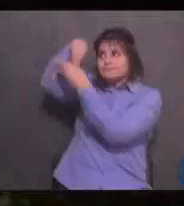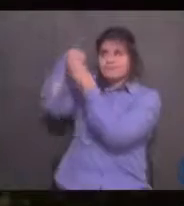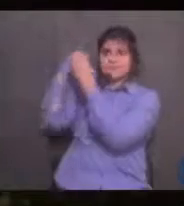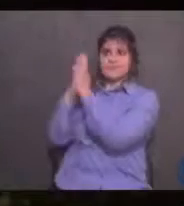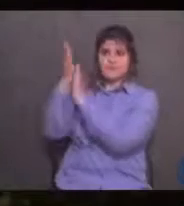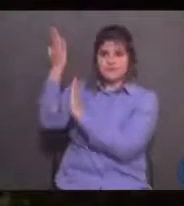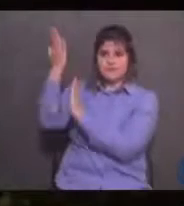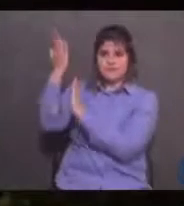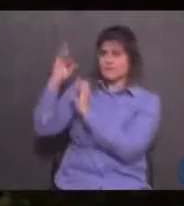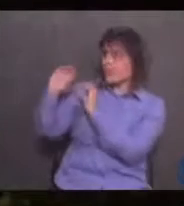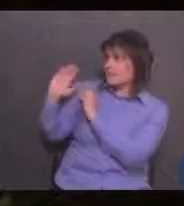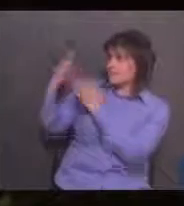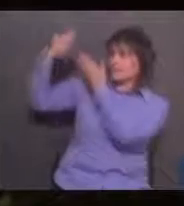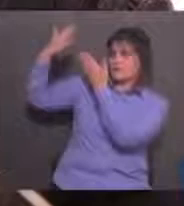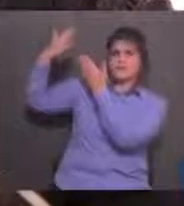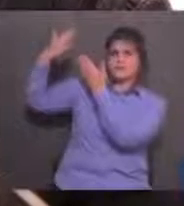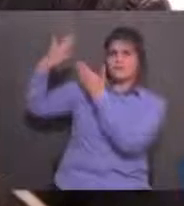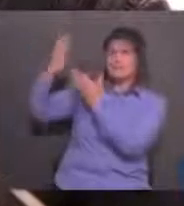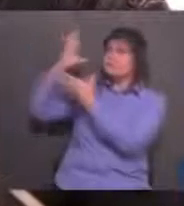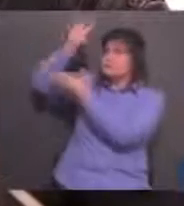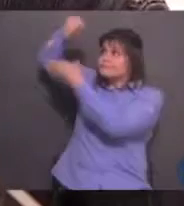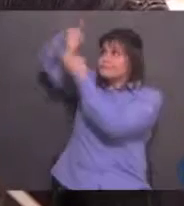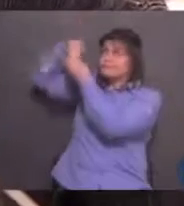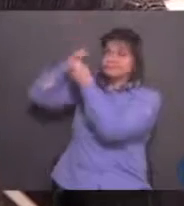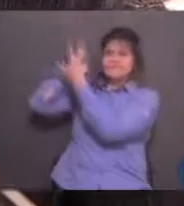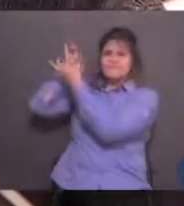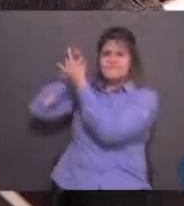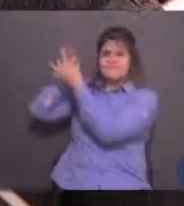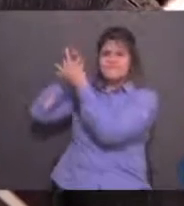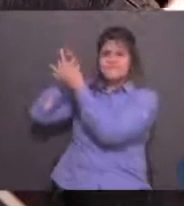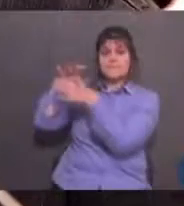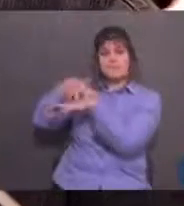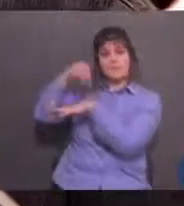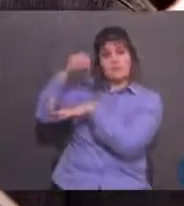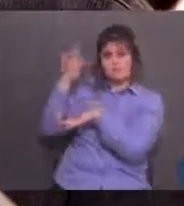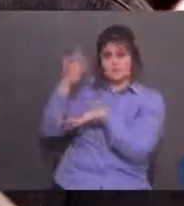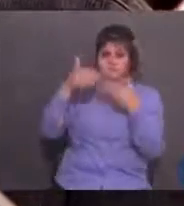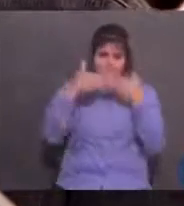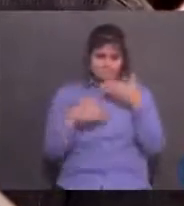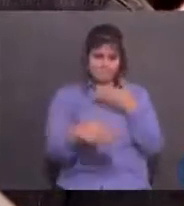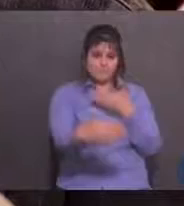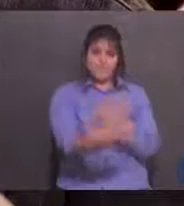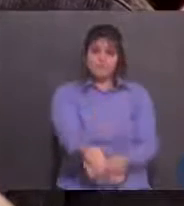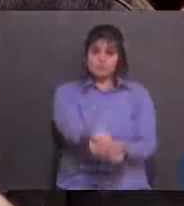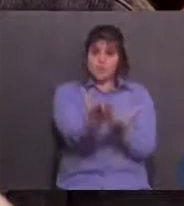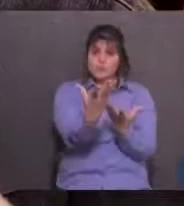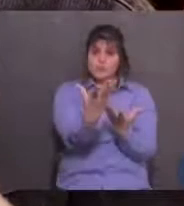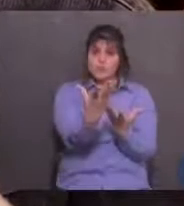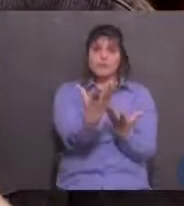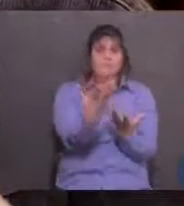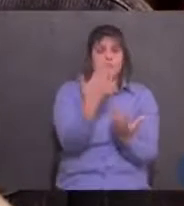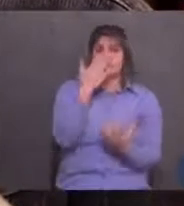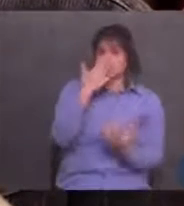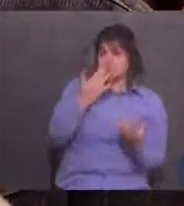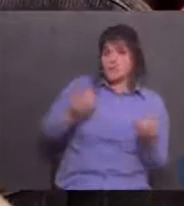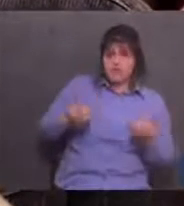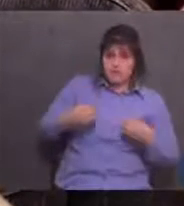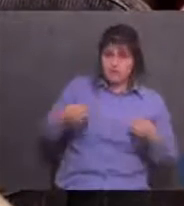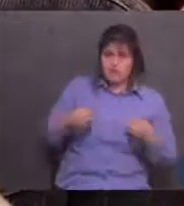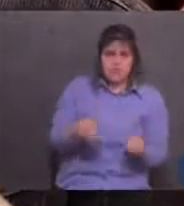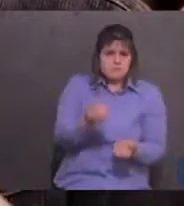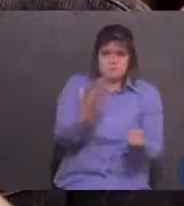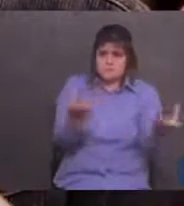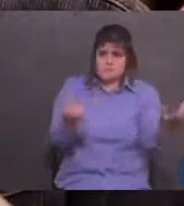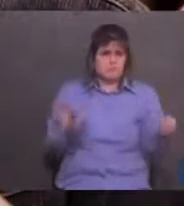em princípio presso Dio. Tutto è stato fatto per mezzo di lui, e senza di lui nulla è stato fatto